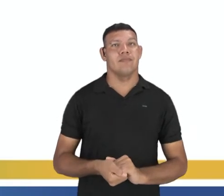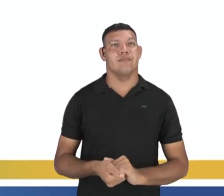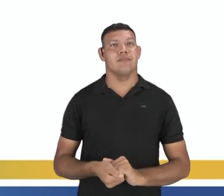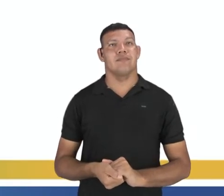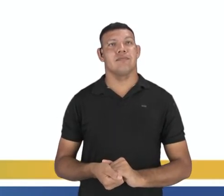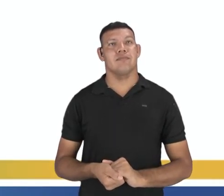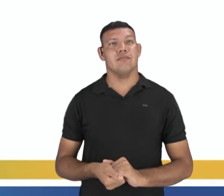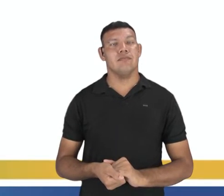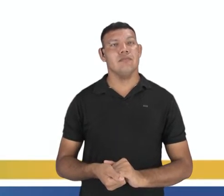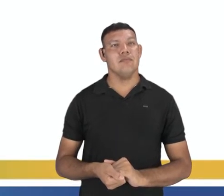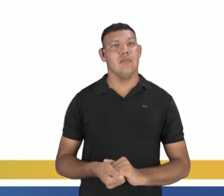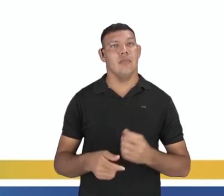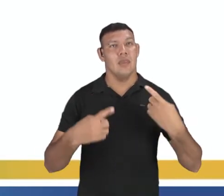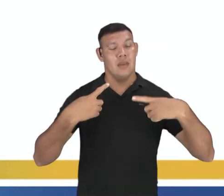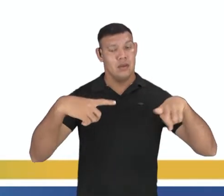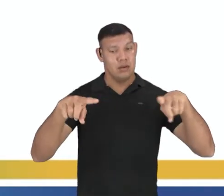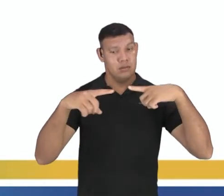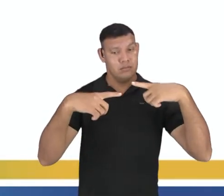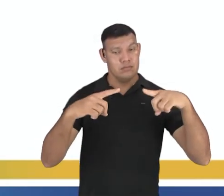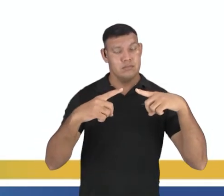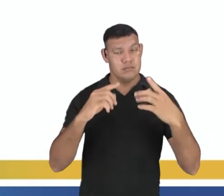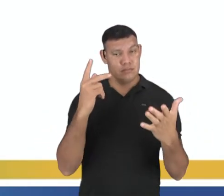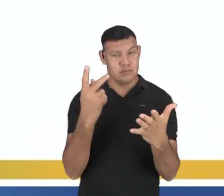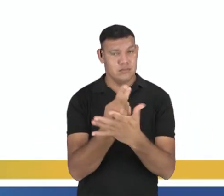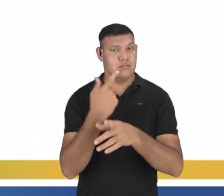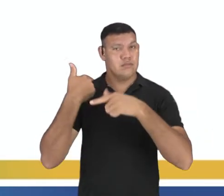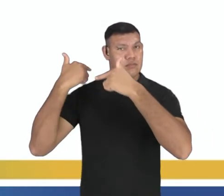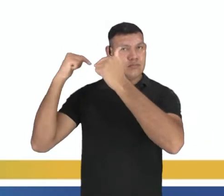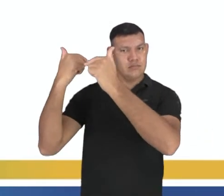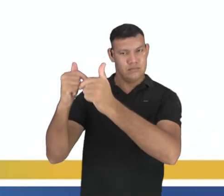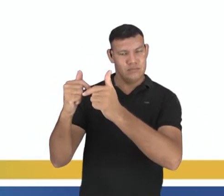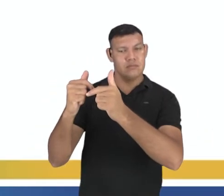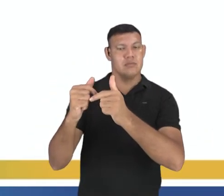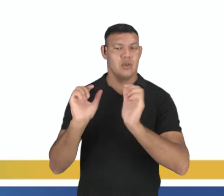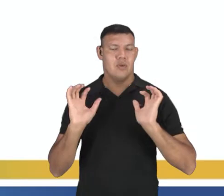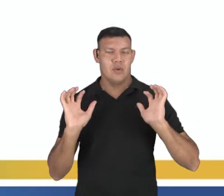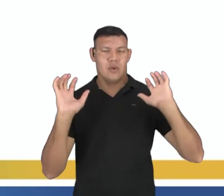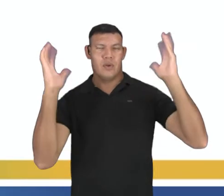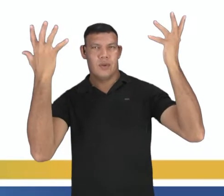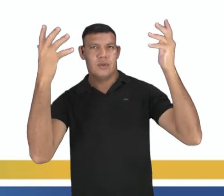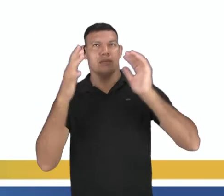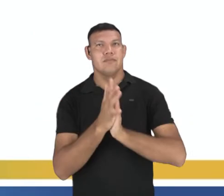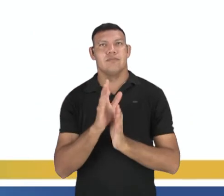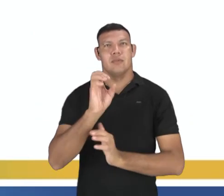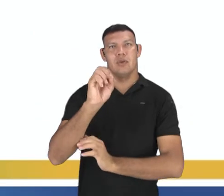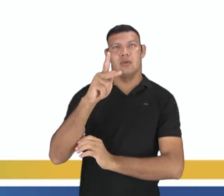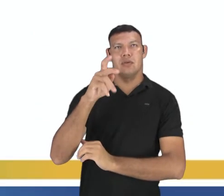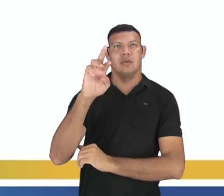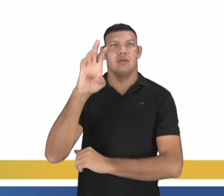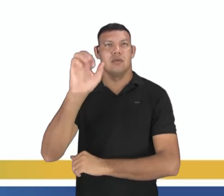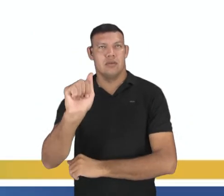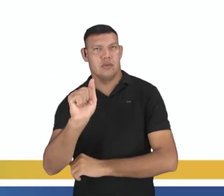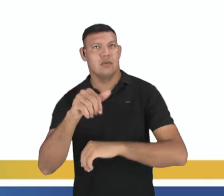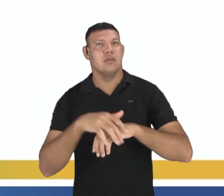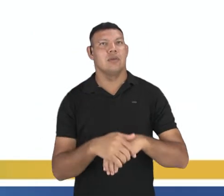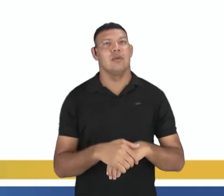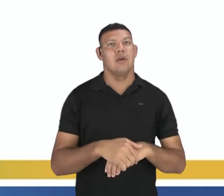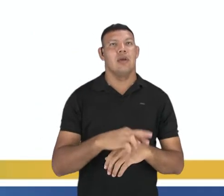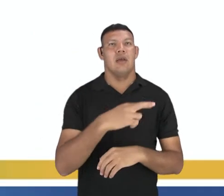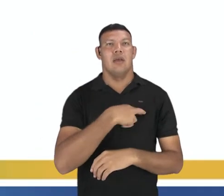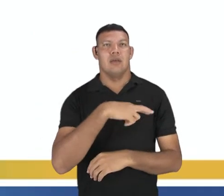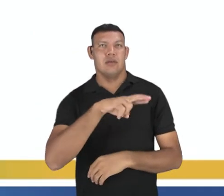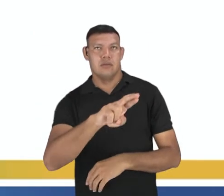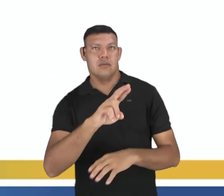e a música ocorre tradicionalmente em eventos sociais concertos óperas cerimônias religiosas